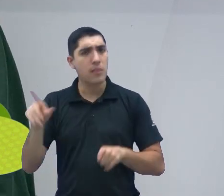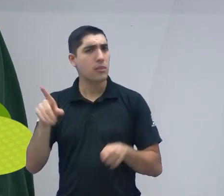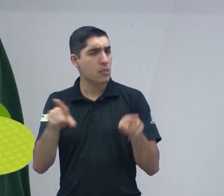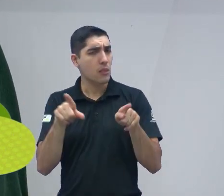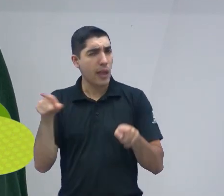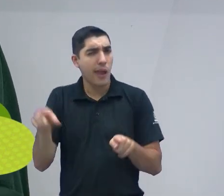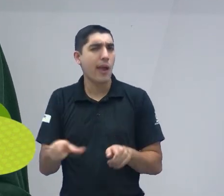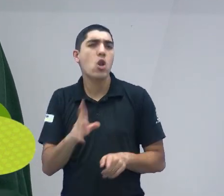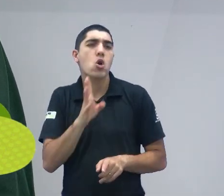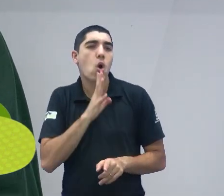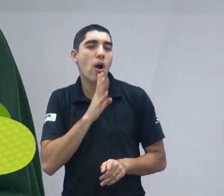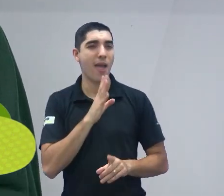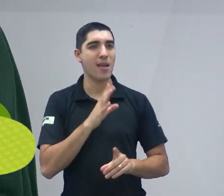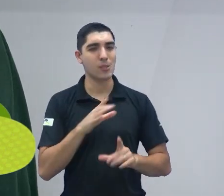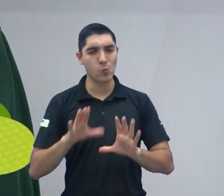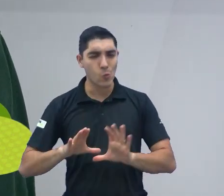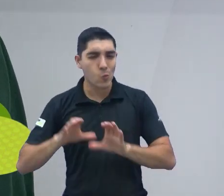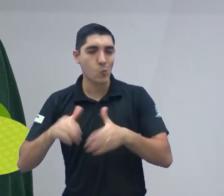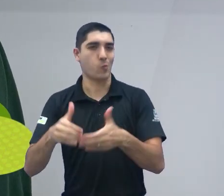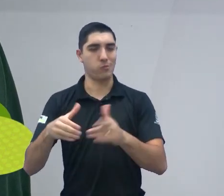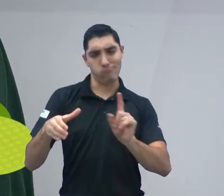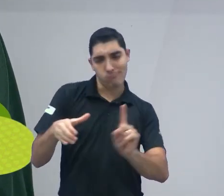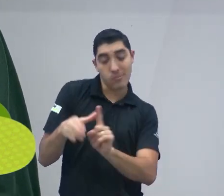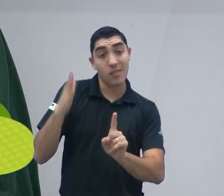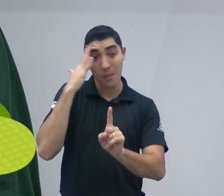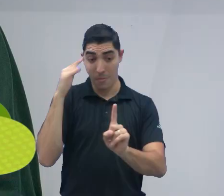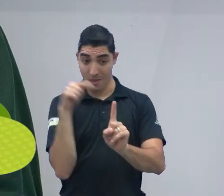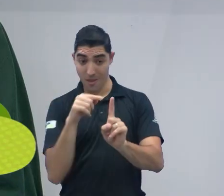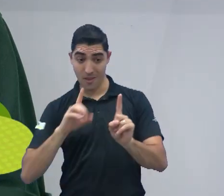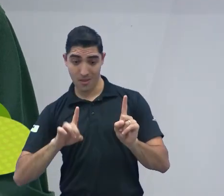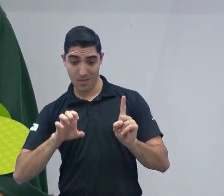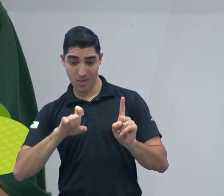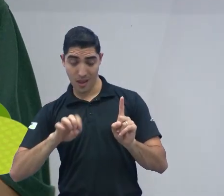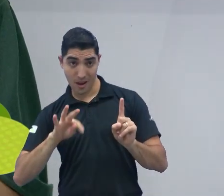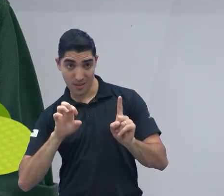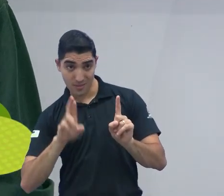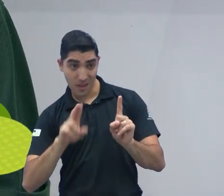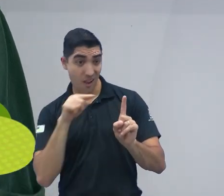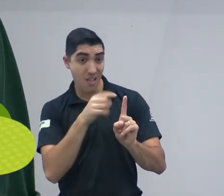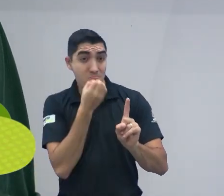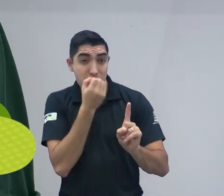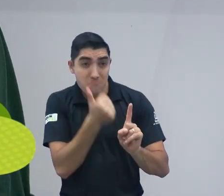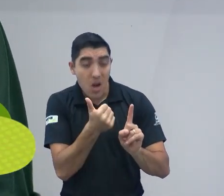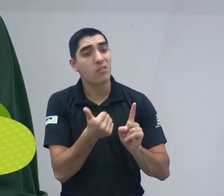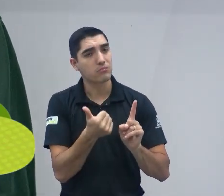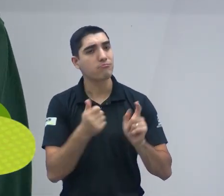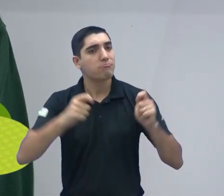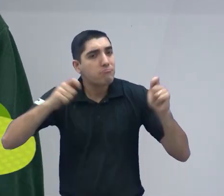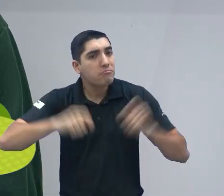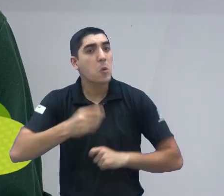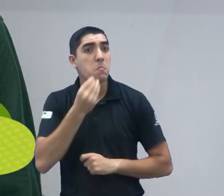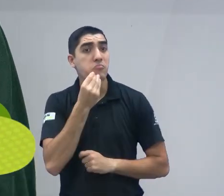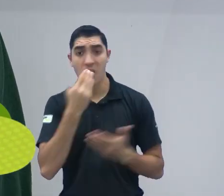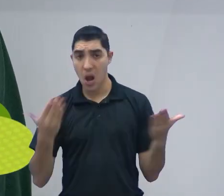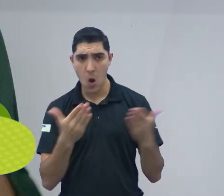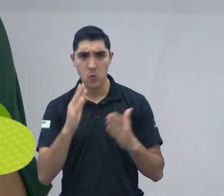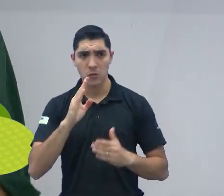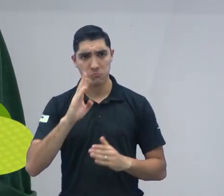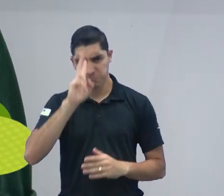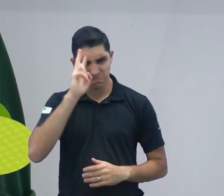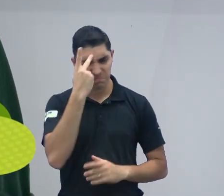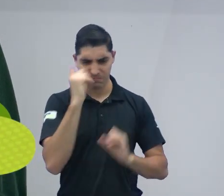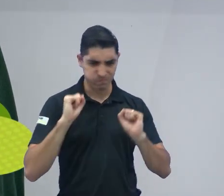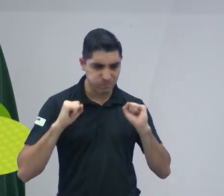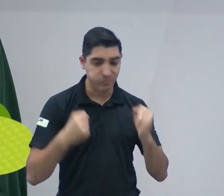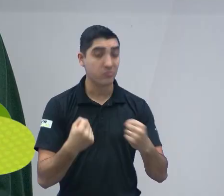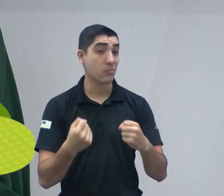muda o patamar do time e muda o patamar do São José em um momento que o São José é bem propício para mudar o patamar. Tem o Super 8 chegando, o NBB já